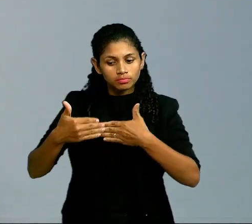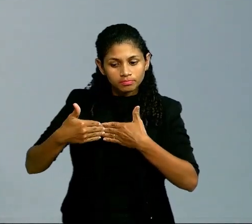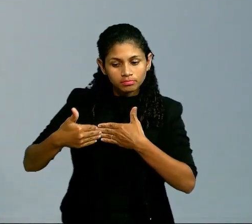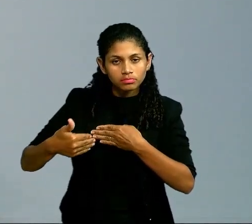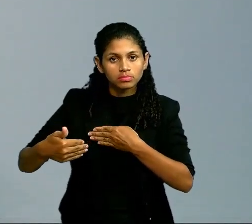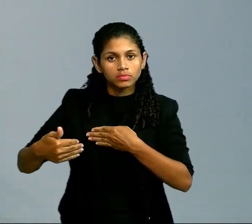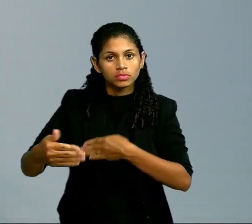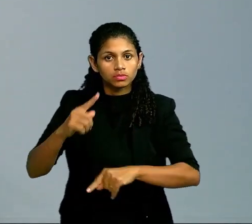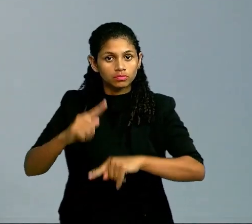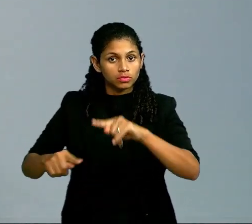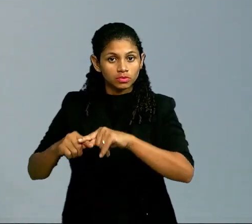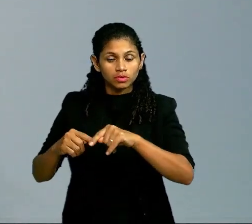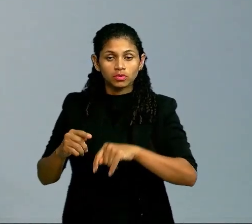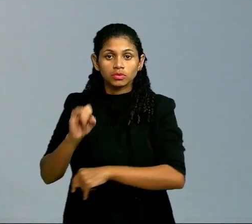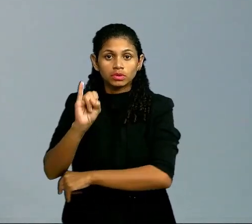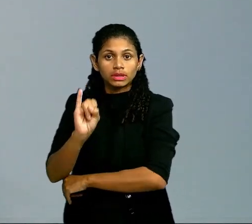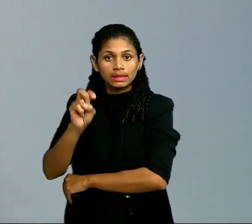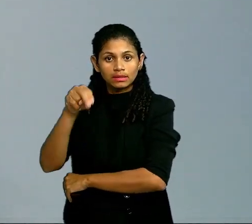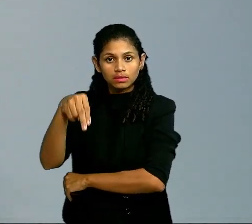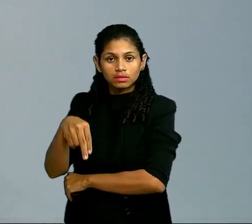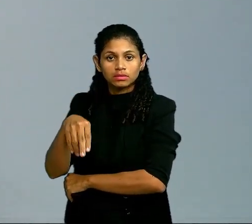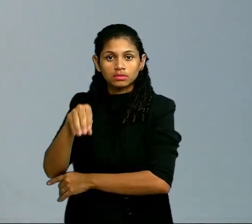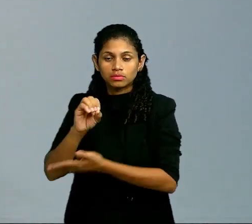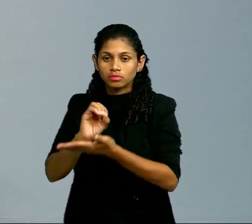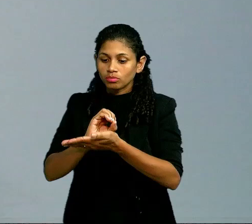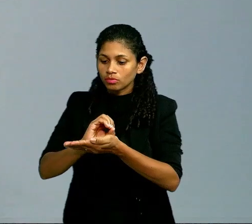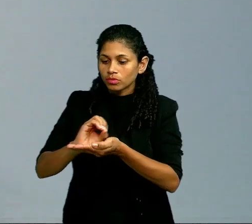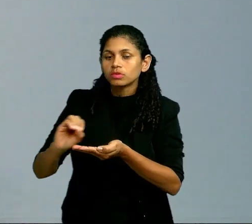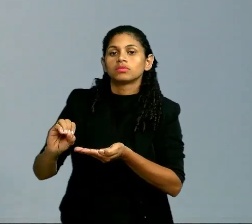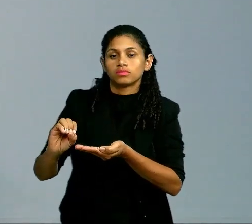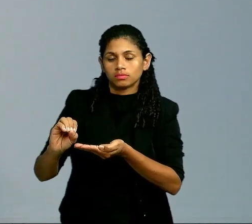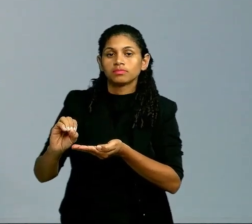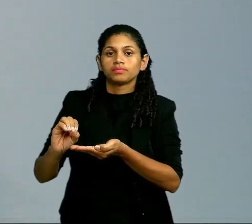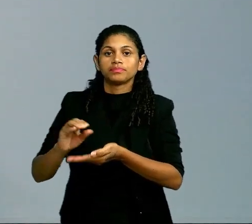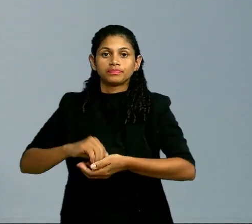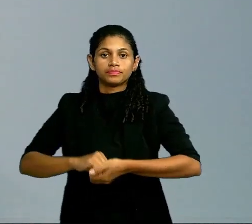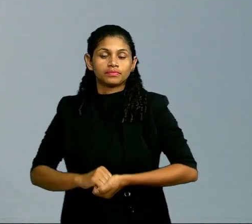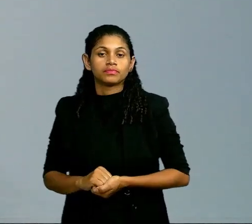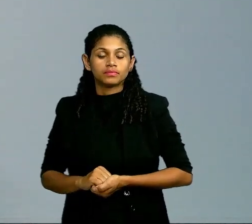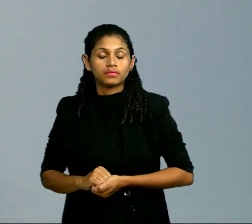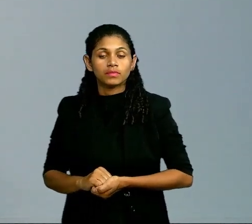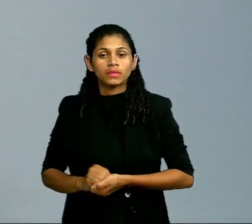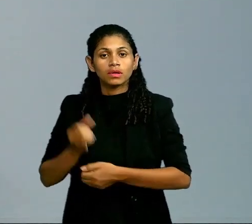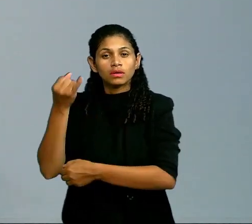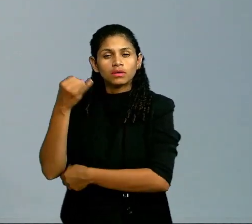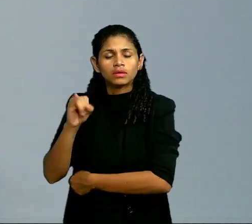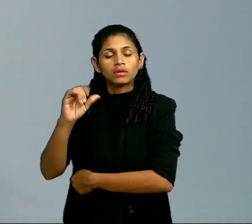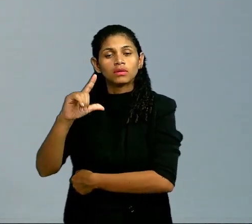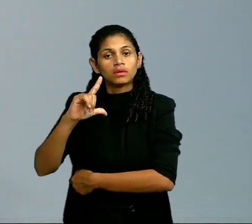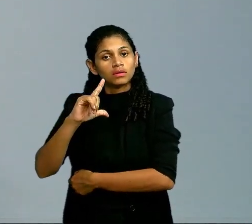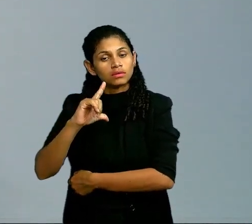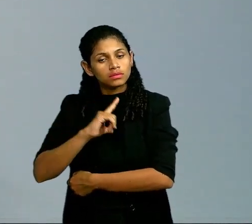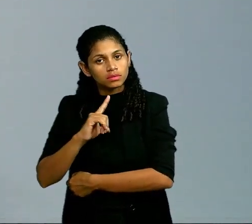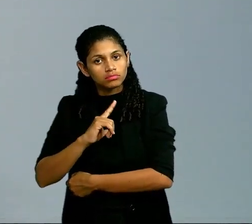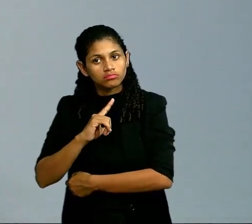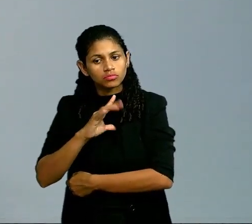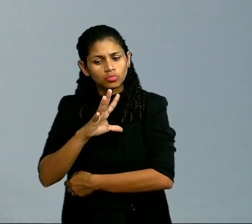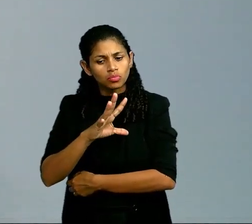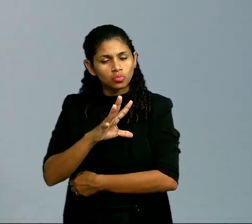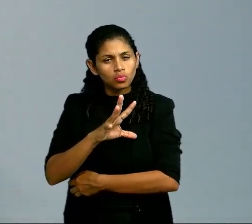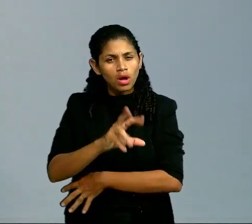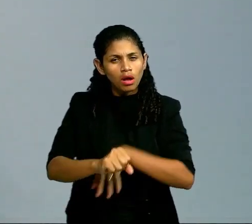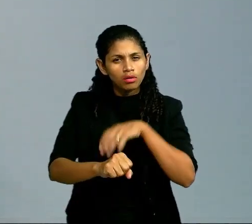de produtos inorgânicos. Basta nós lembrarmos o seguinte: se eu tenho uma coleta seletiva e eu tenho uma